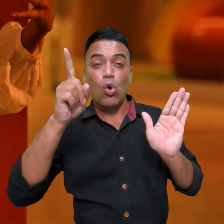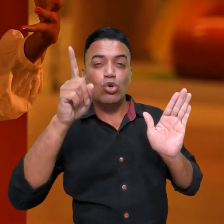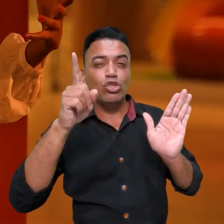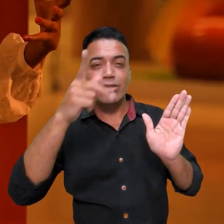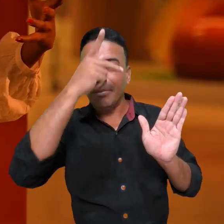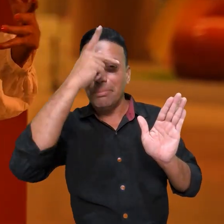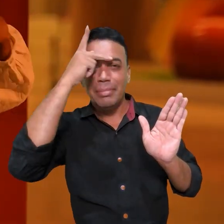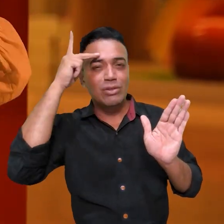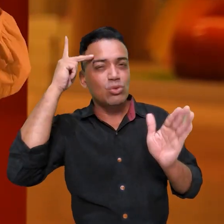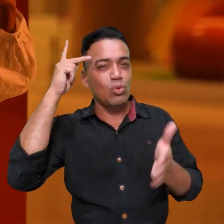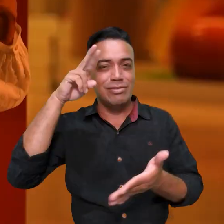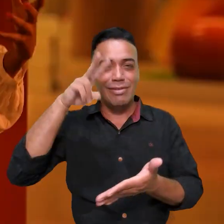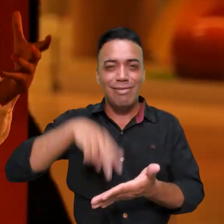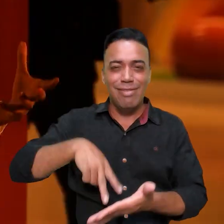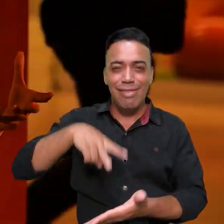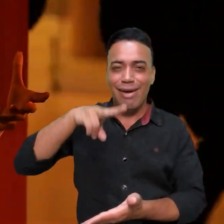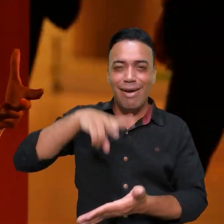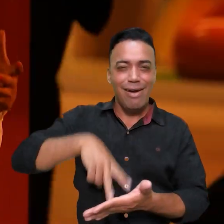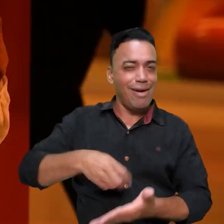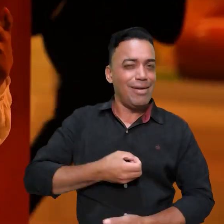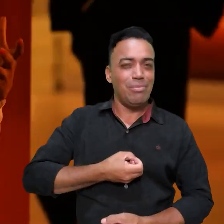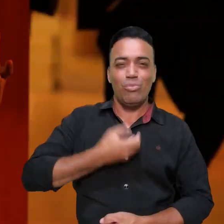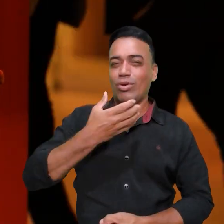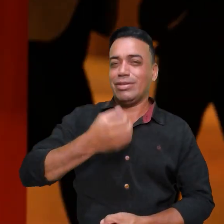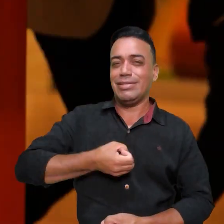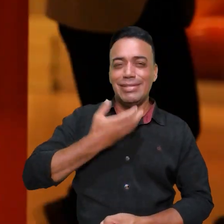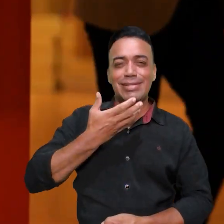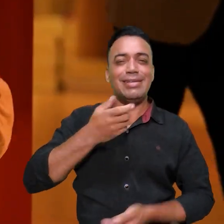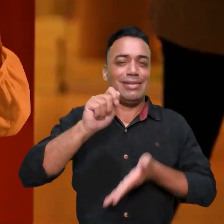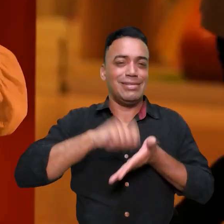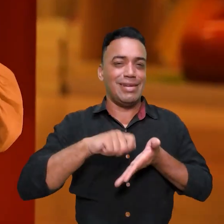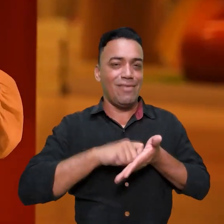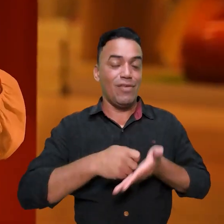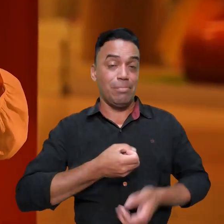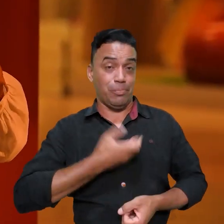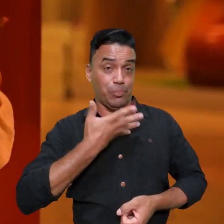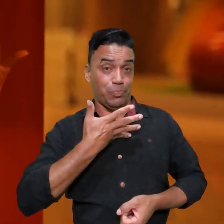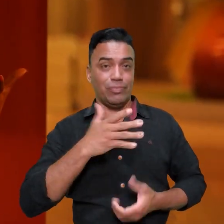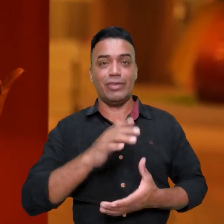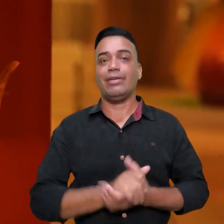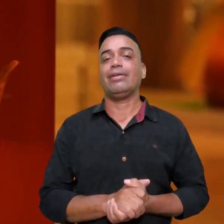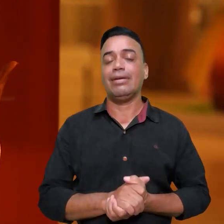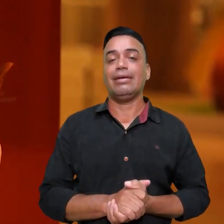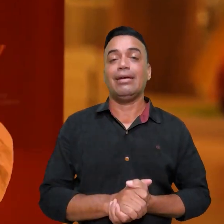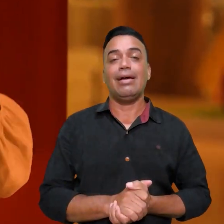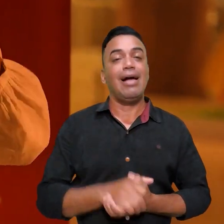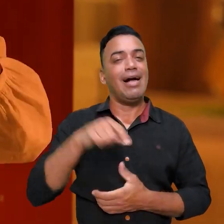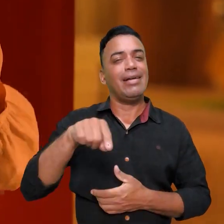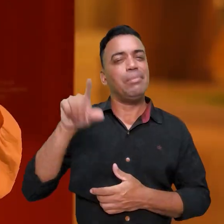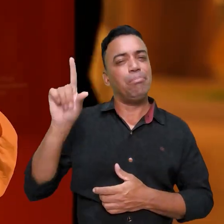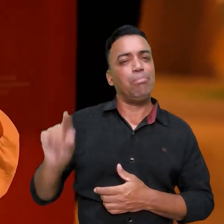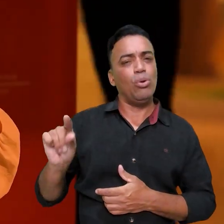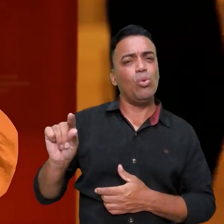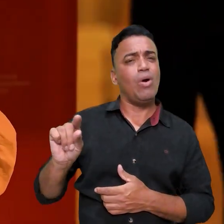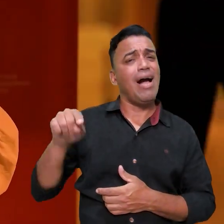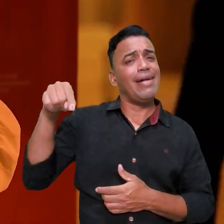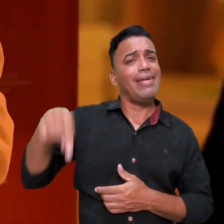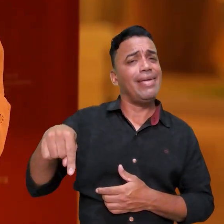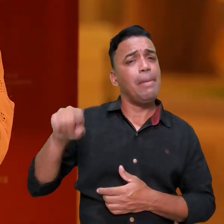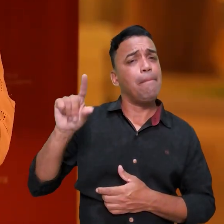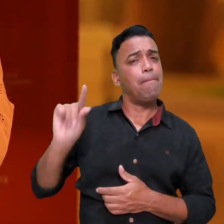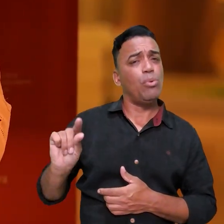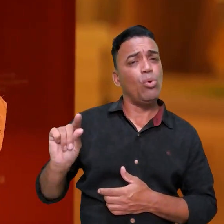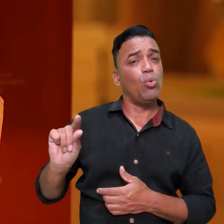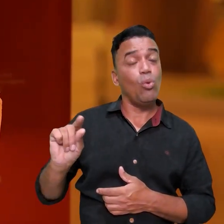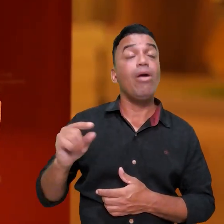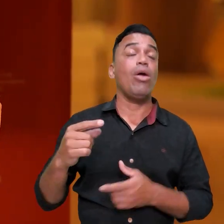muita gente lendo poesia e fazendo poesia. Aqui, muito menos. Mas o que é o aqui, né?